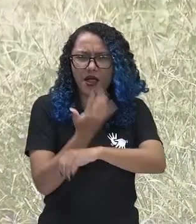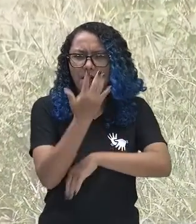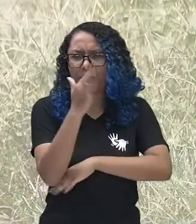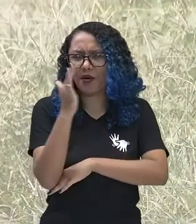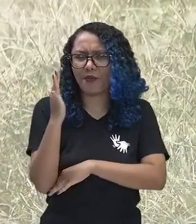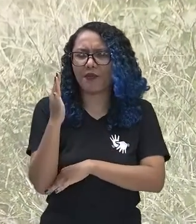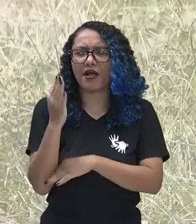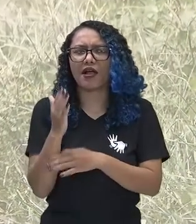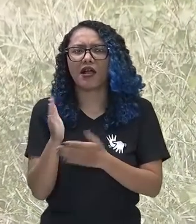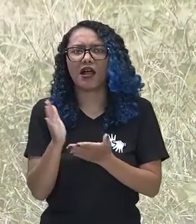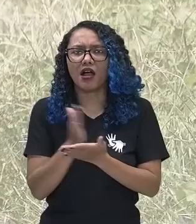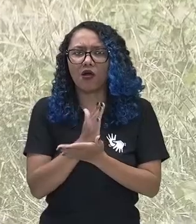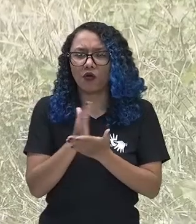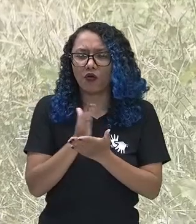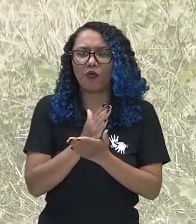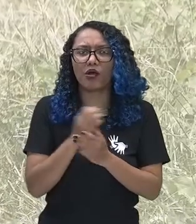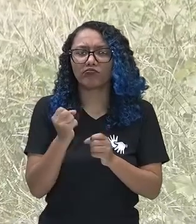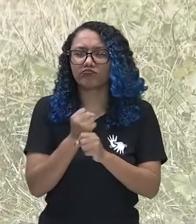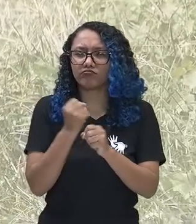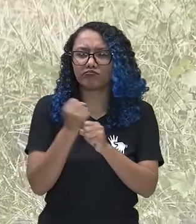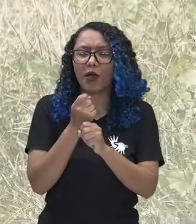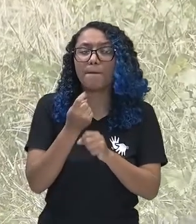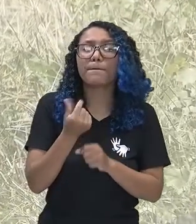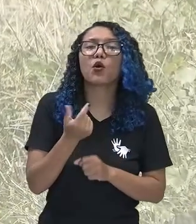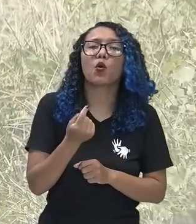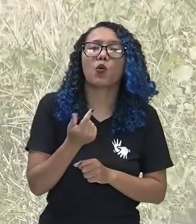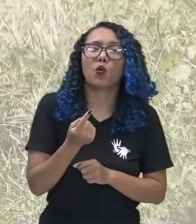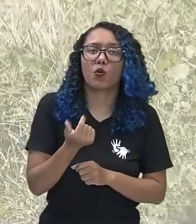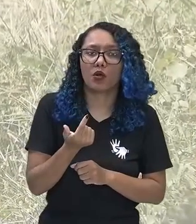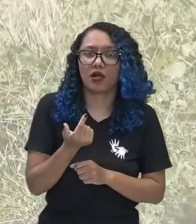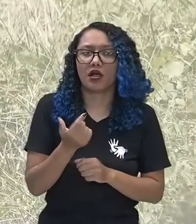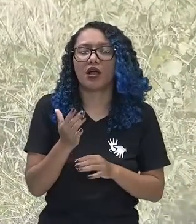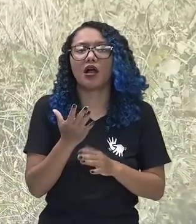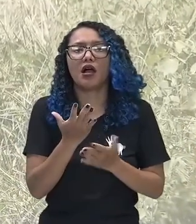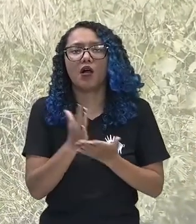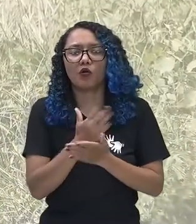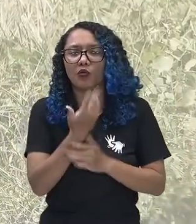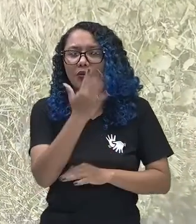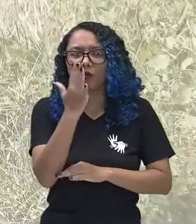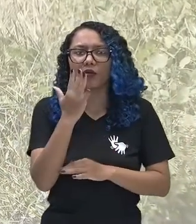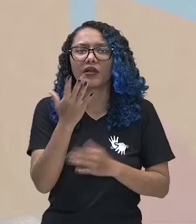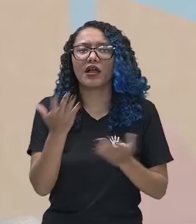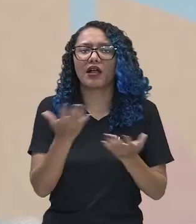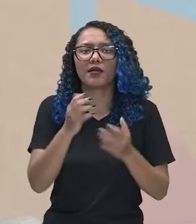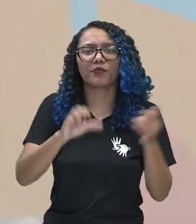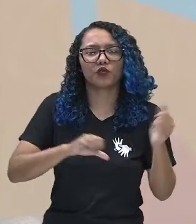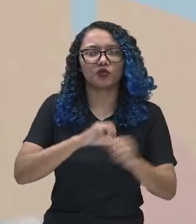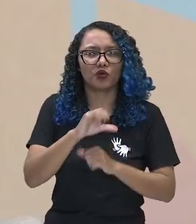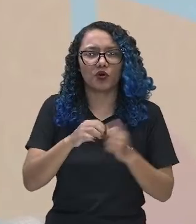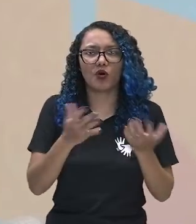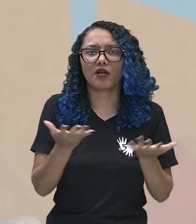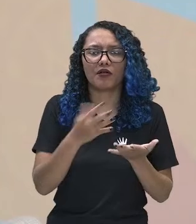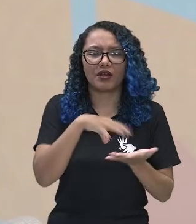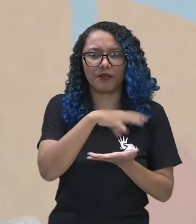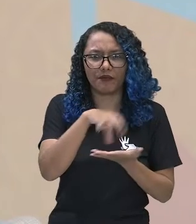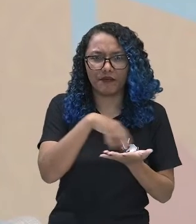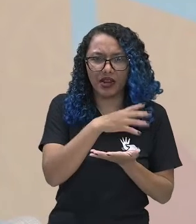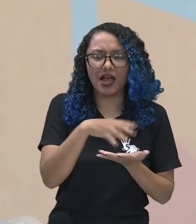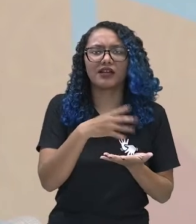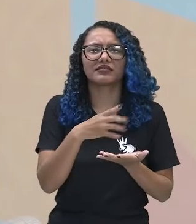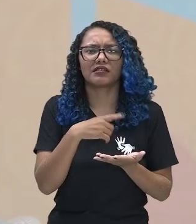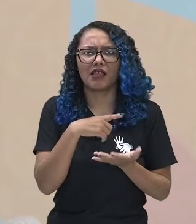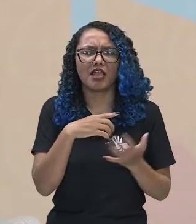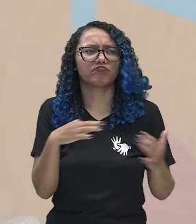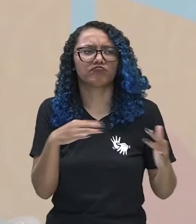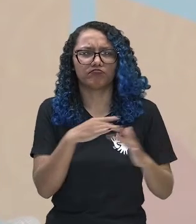tantas construções como hoje, né? Então, algumas áreas que eram áreas verdes passaram a ser praças, ganharam mais urbanização,